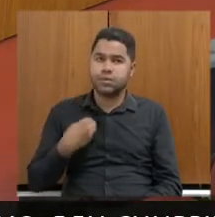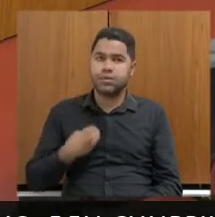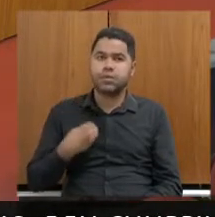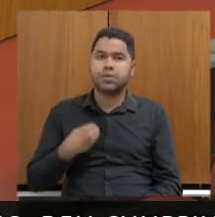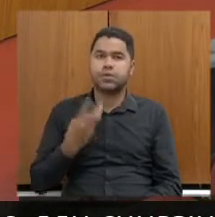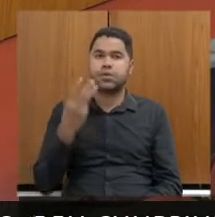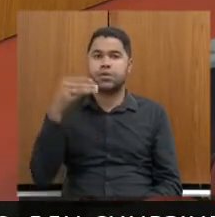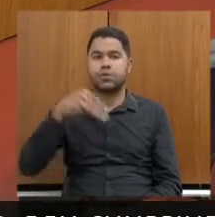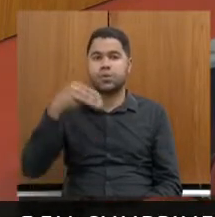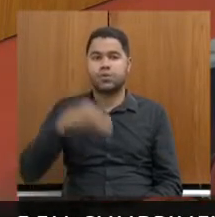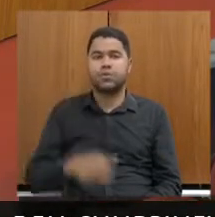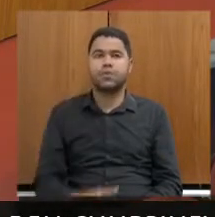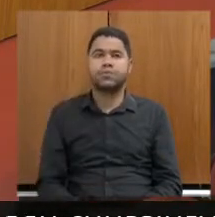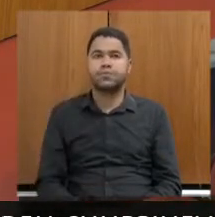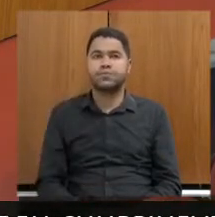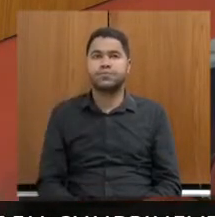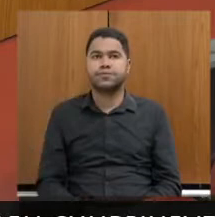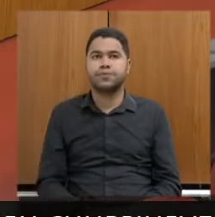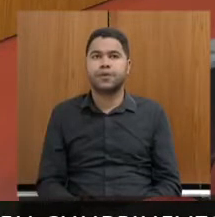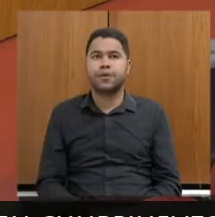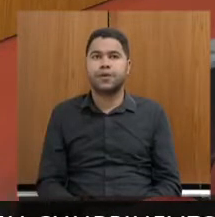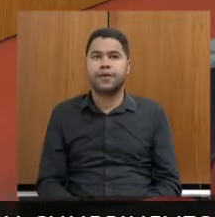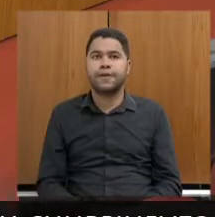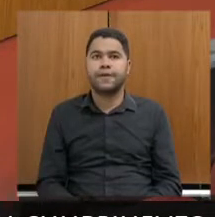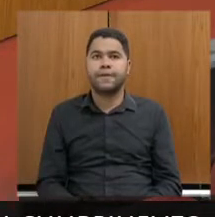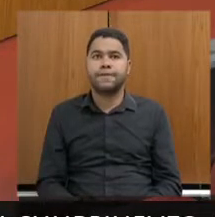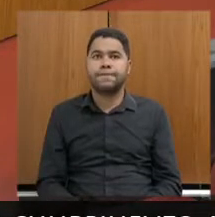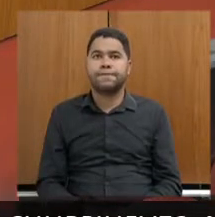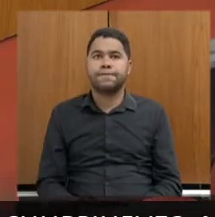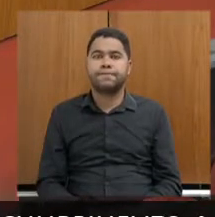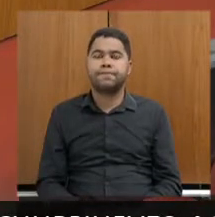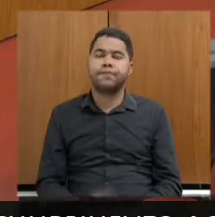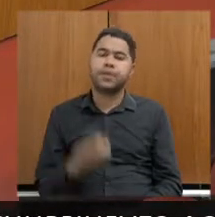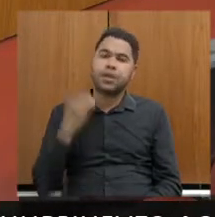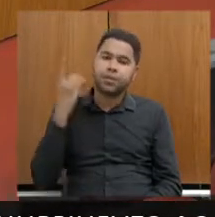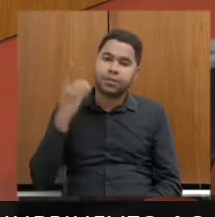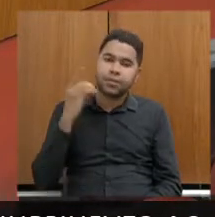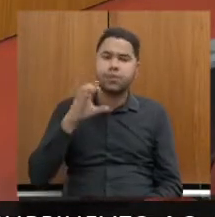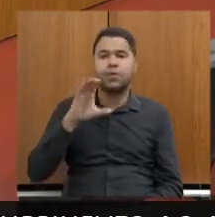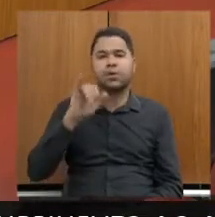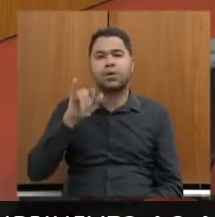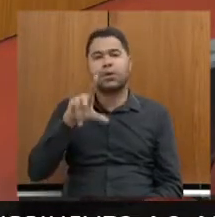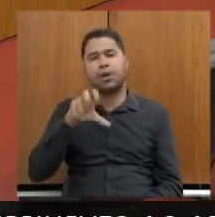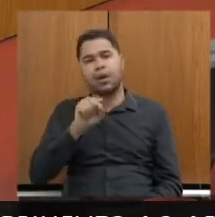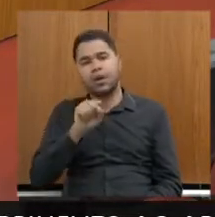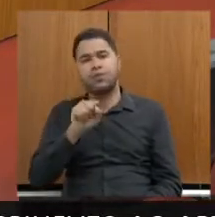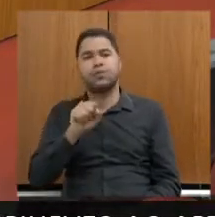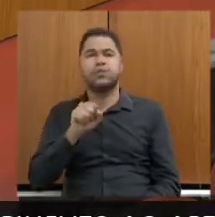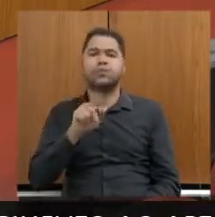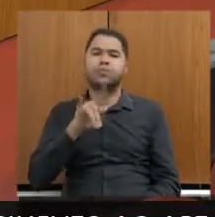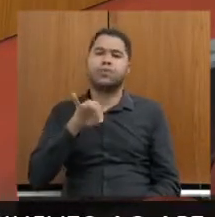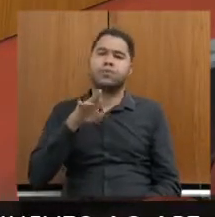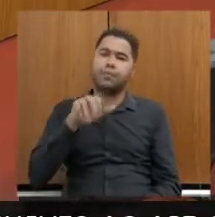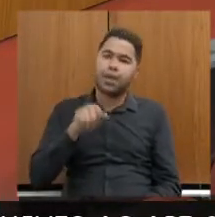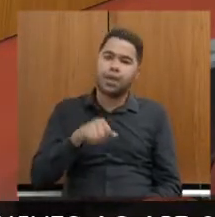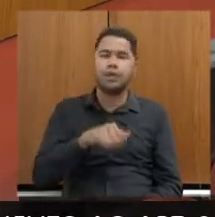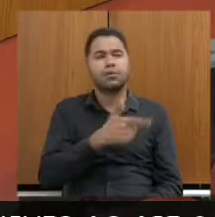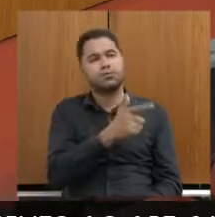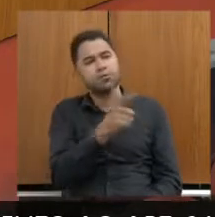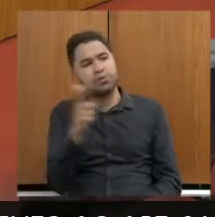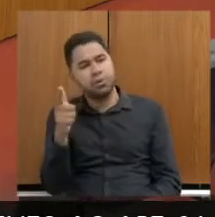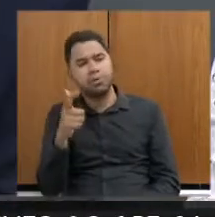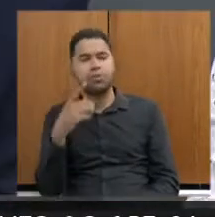três minutos deputado Carlos Pimenta você completar os demais colegas deputados